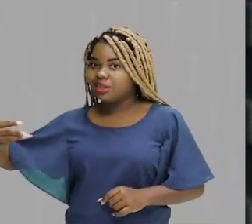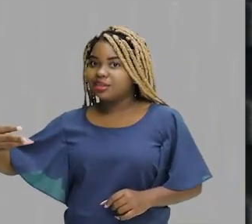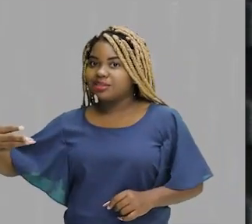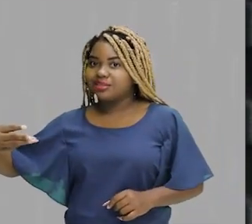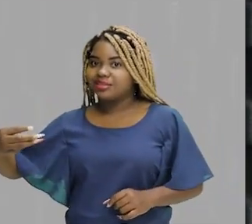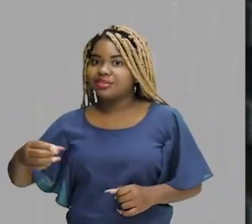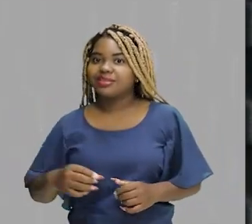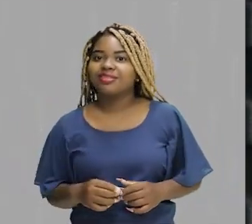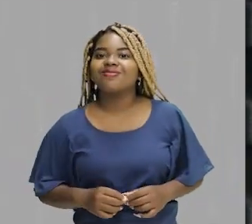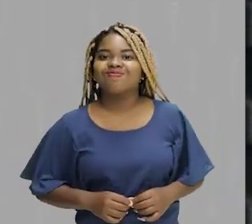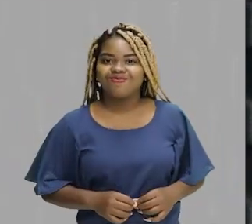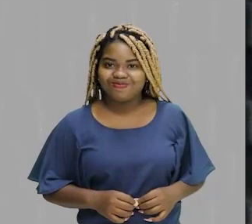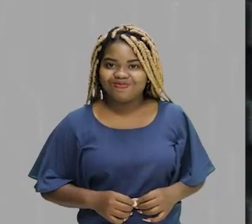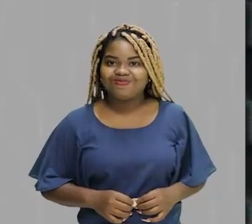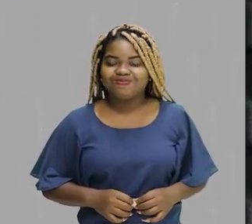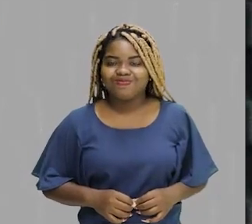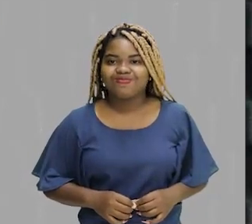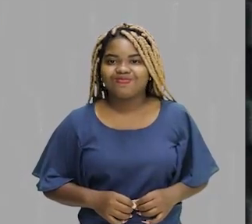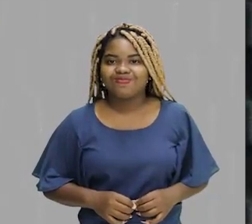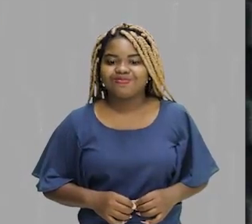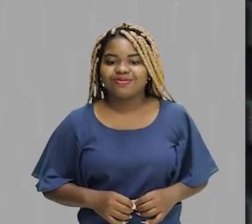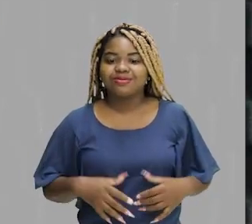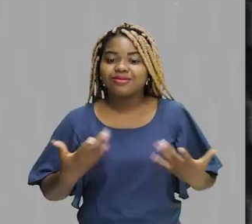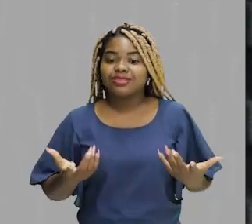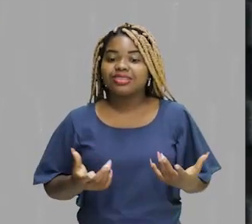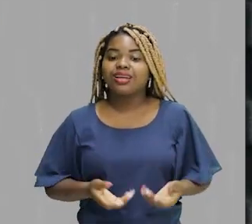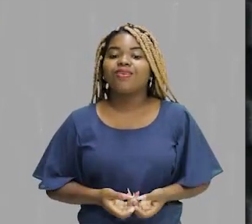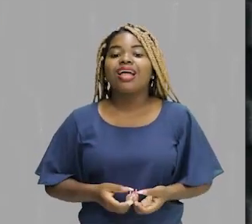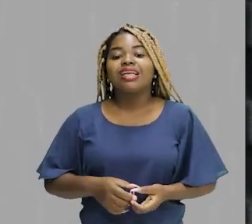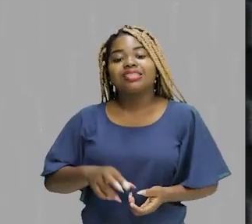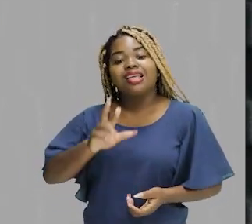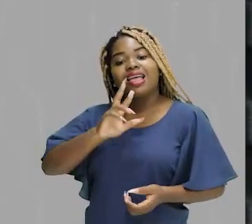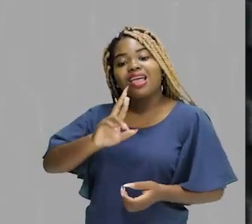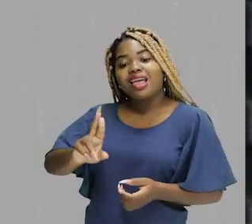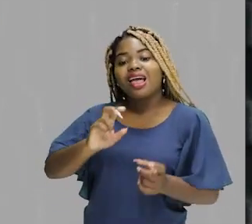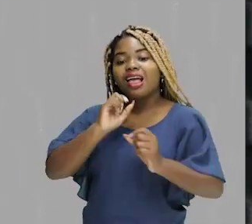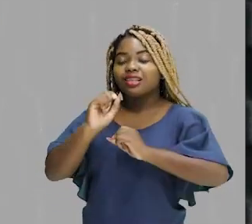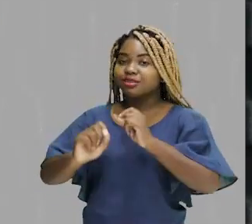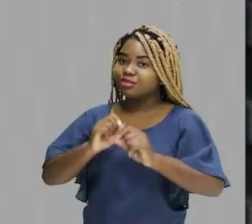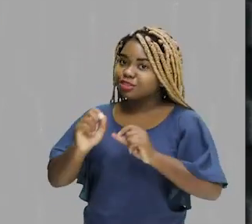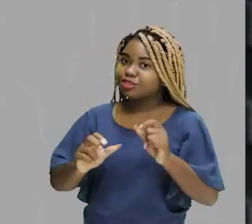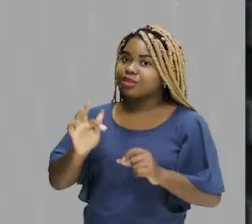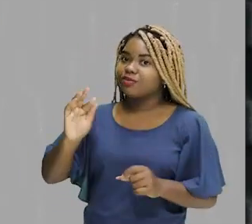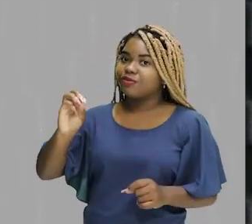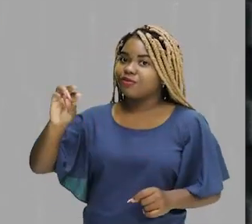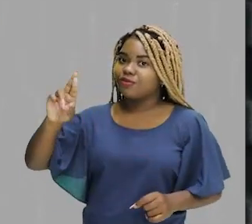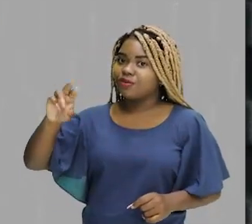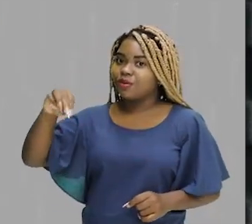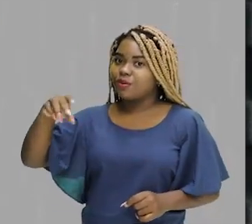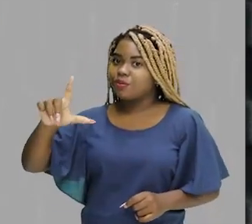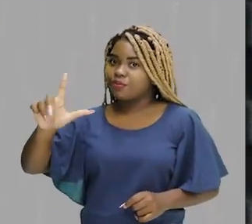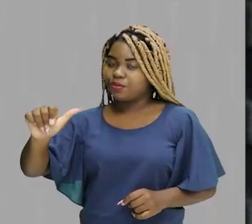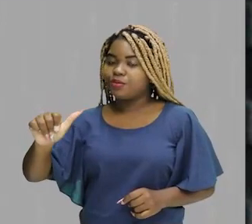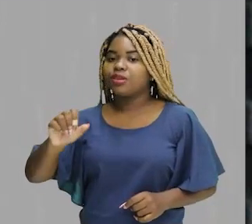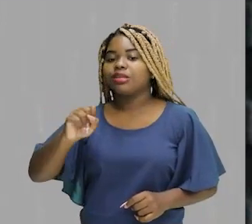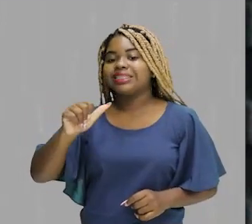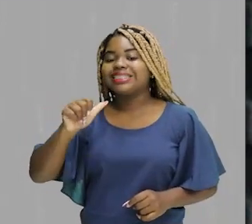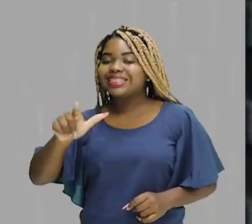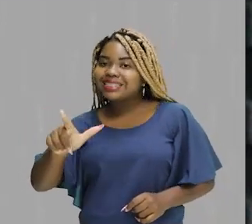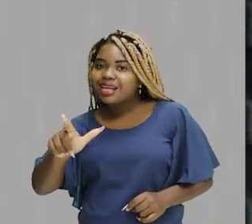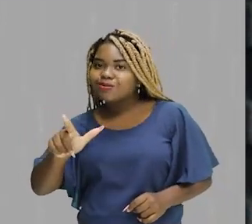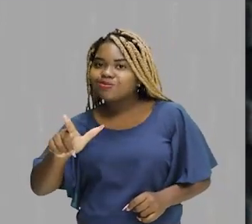Na2CO3. Então, o Na2CO3 é a fórmula iônica para a substância, para o sal, chamado